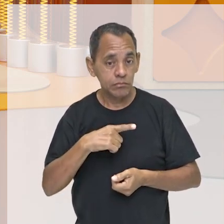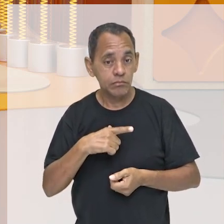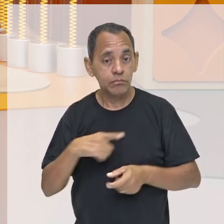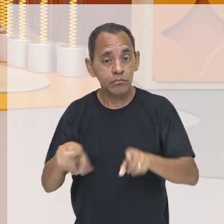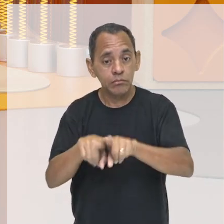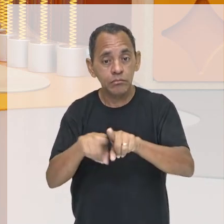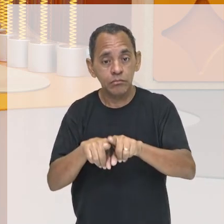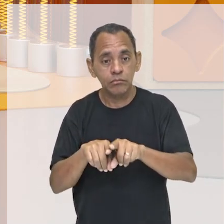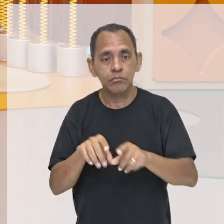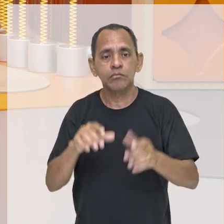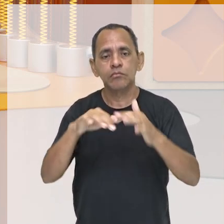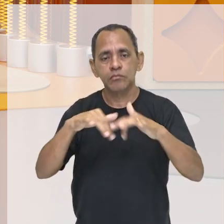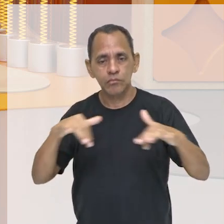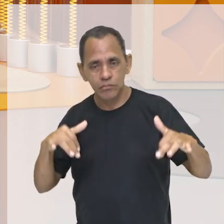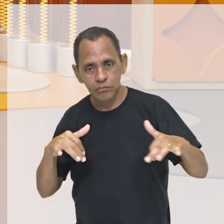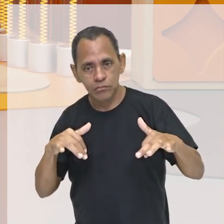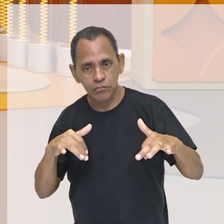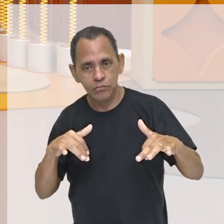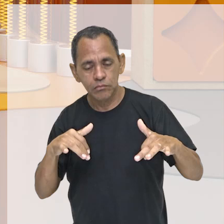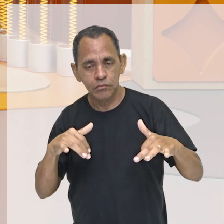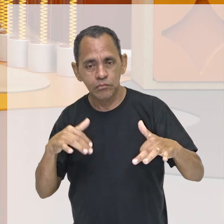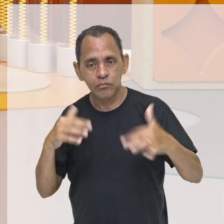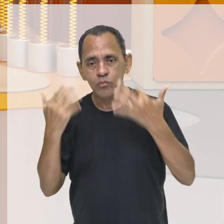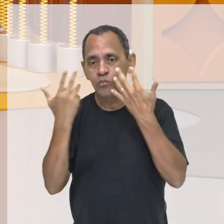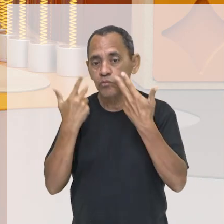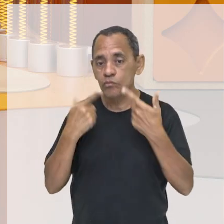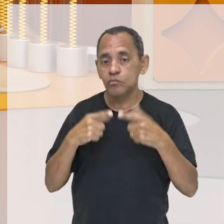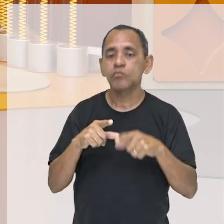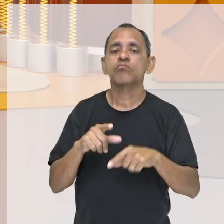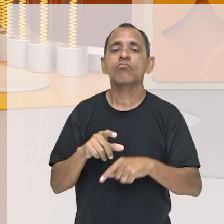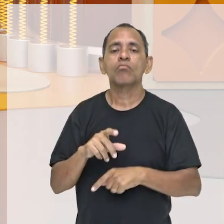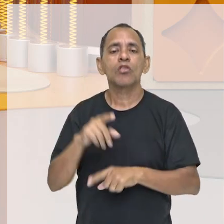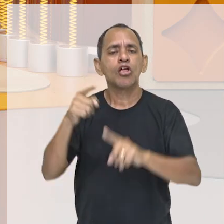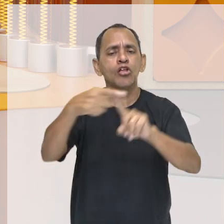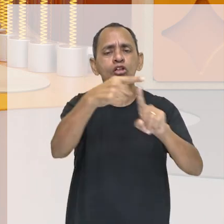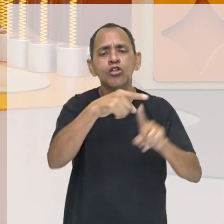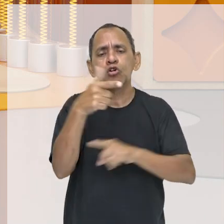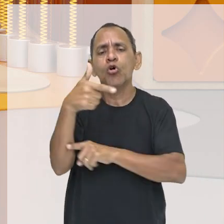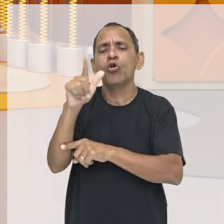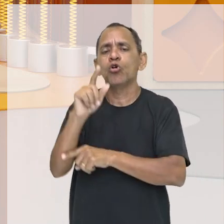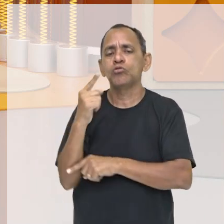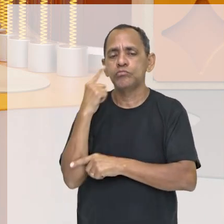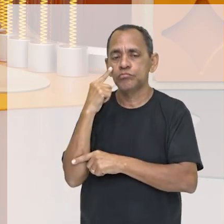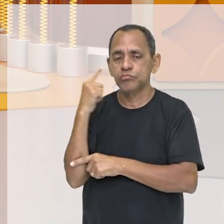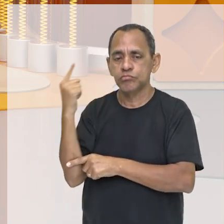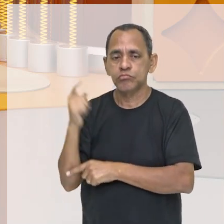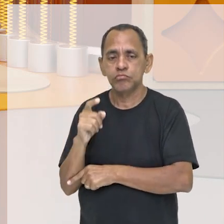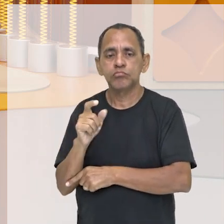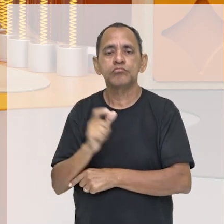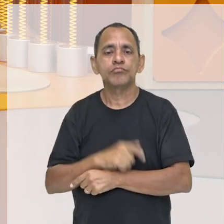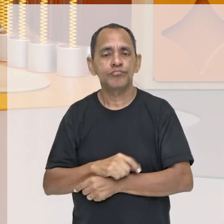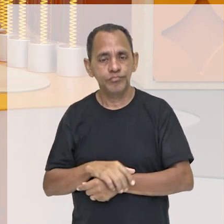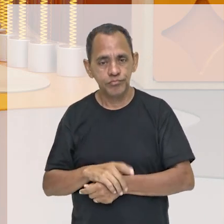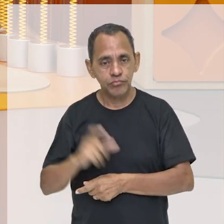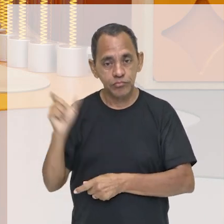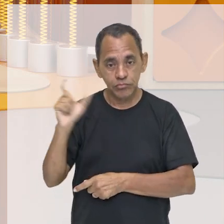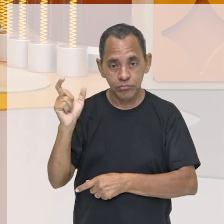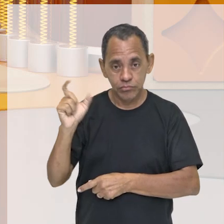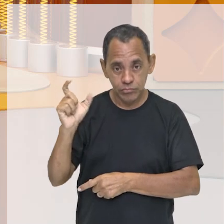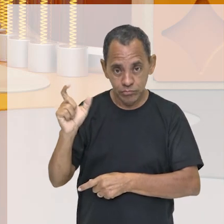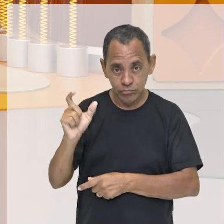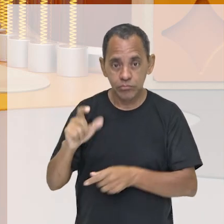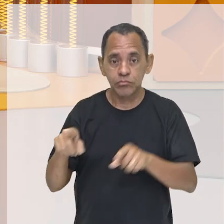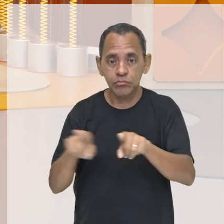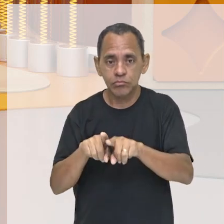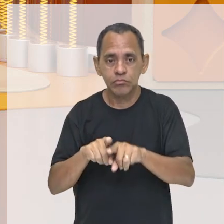natural, um outro elemento é que nós temos o islamismo como religião predominante